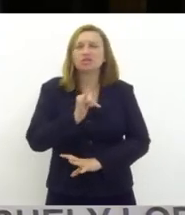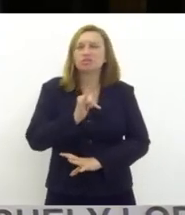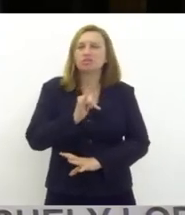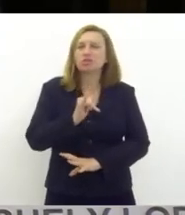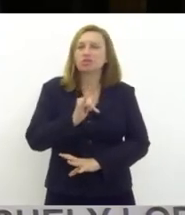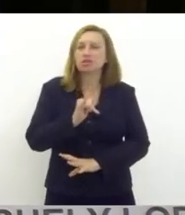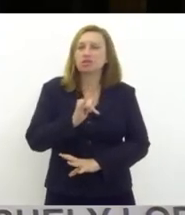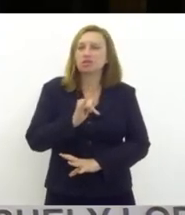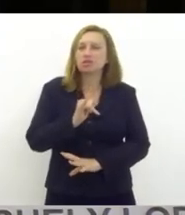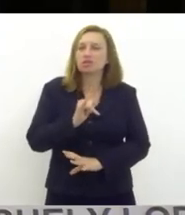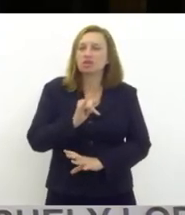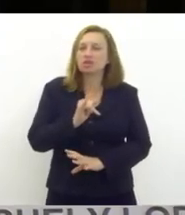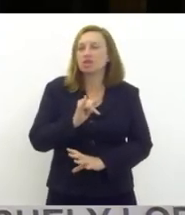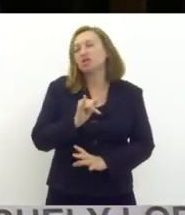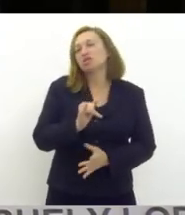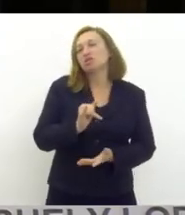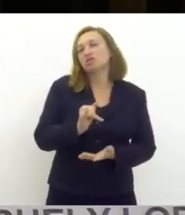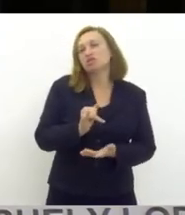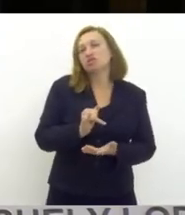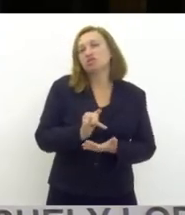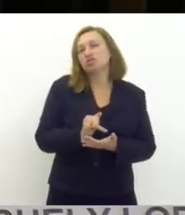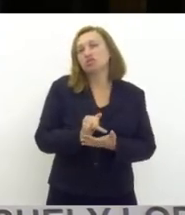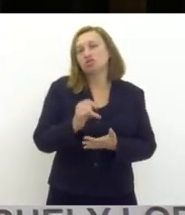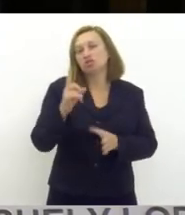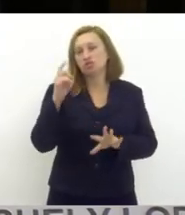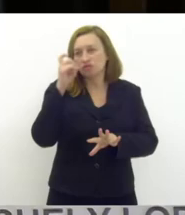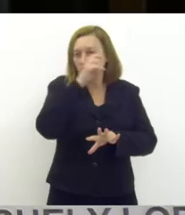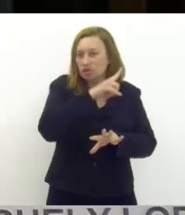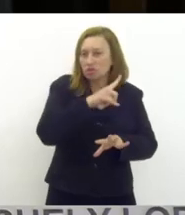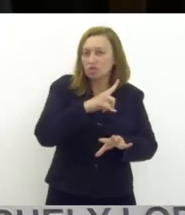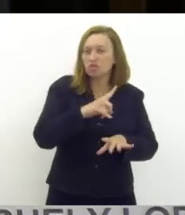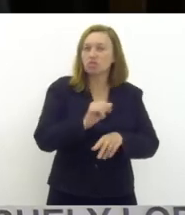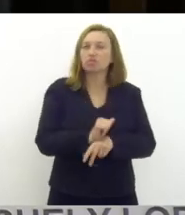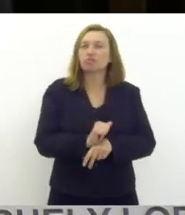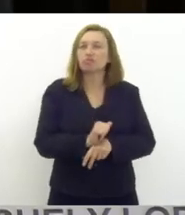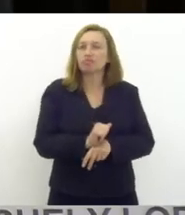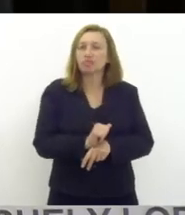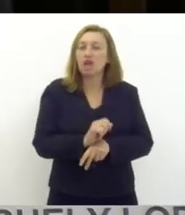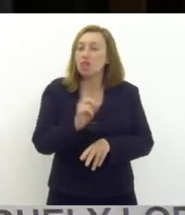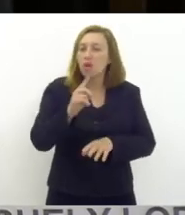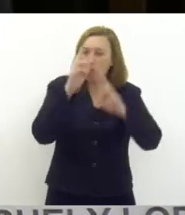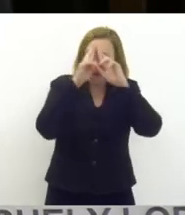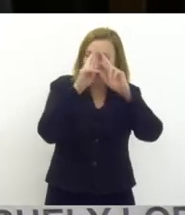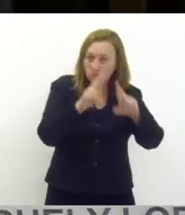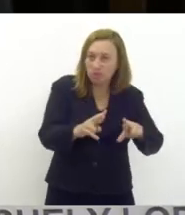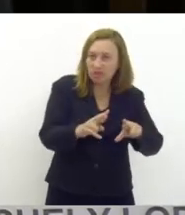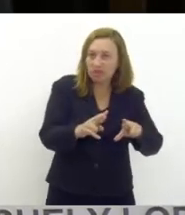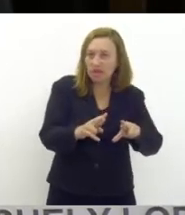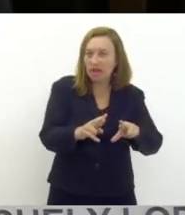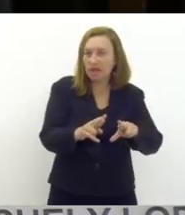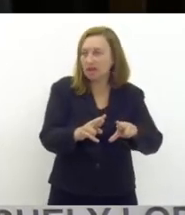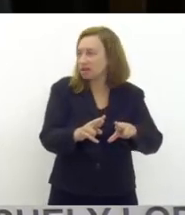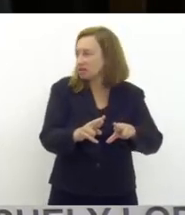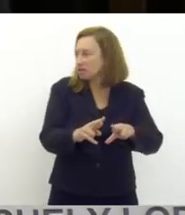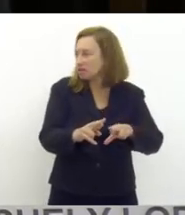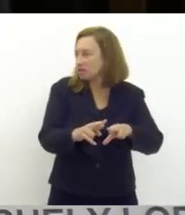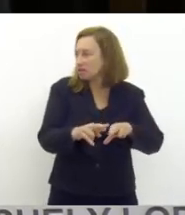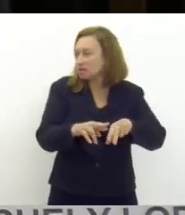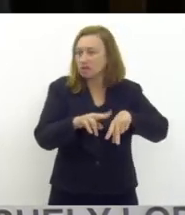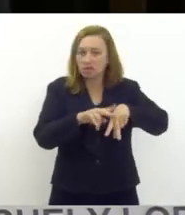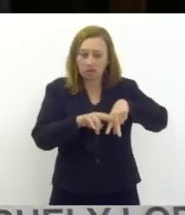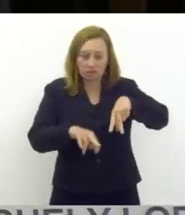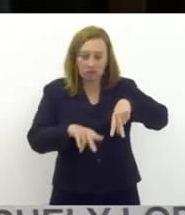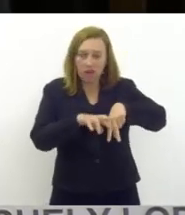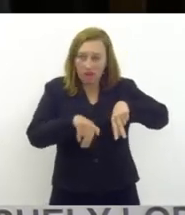deteriorada em que a a Equidade de gênero não é respeitada eu digo que é uma